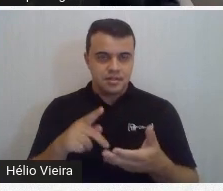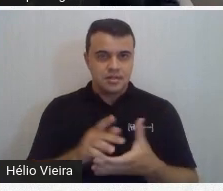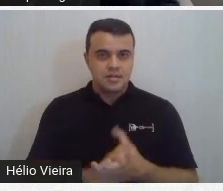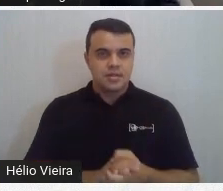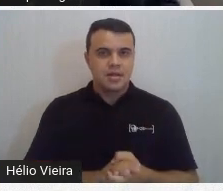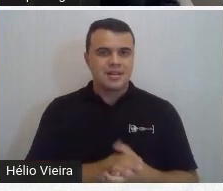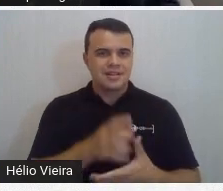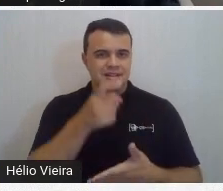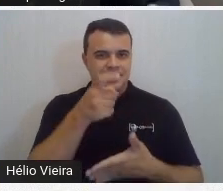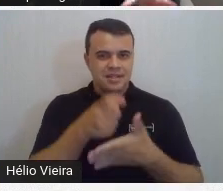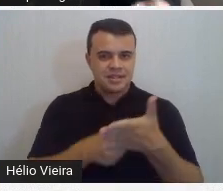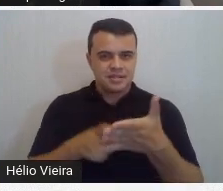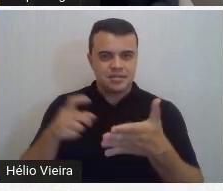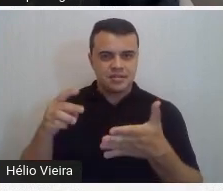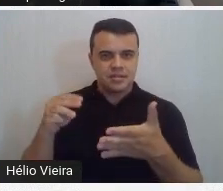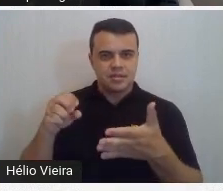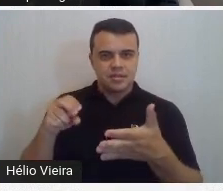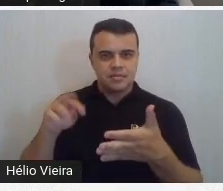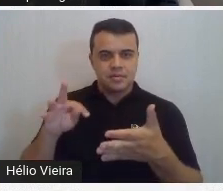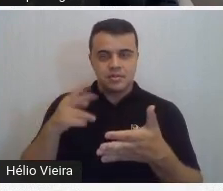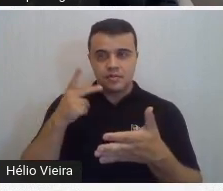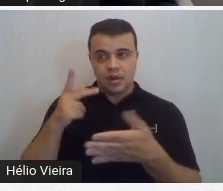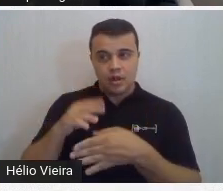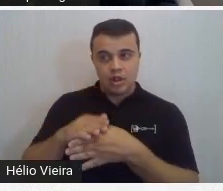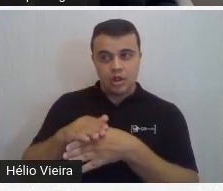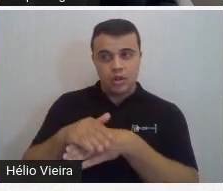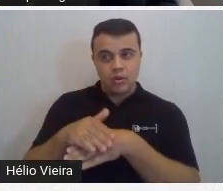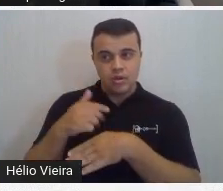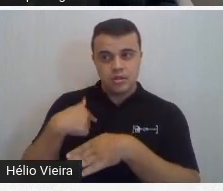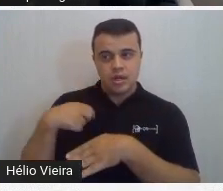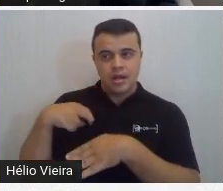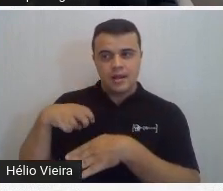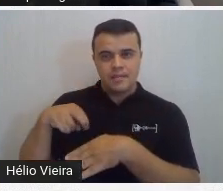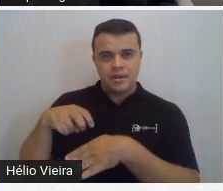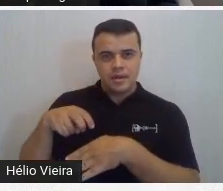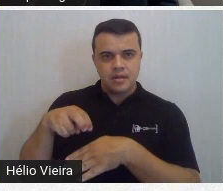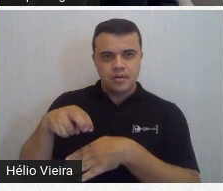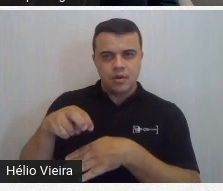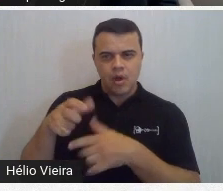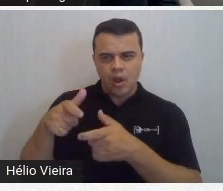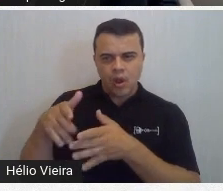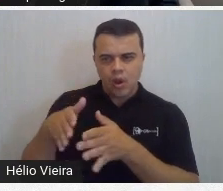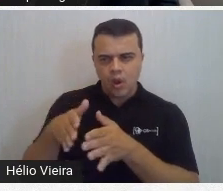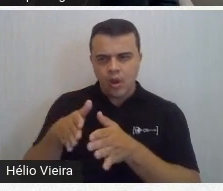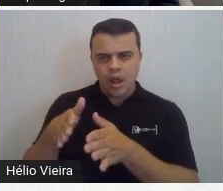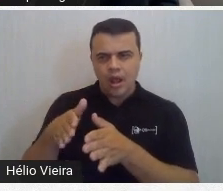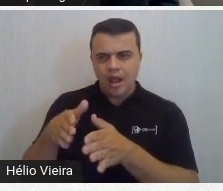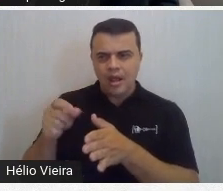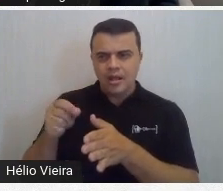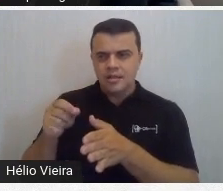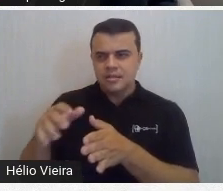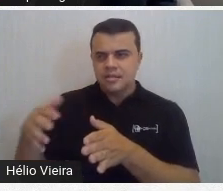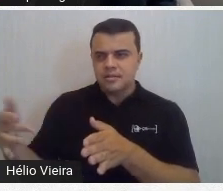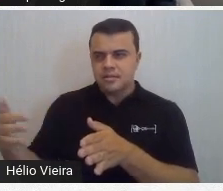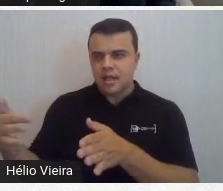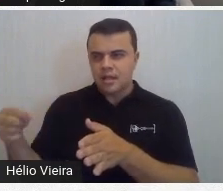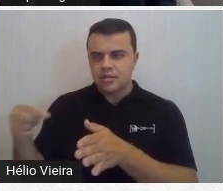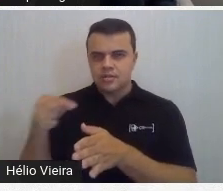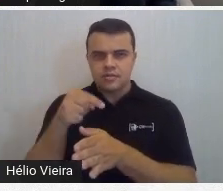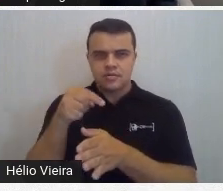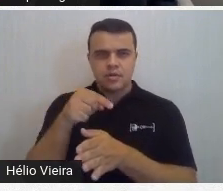do próprio Munch, então ele diz que uma noite eu estava caminhando por um trajeto, a cidade estava de um lado e o fiord